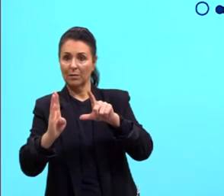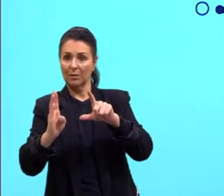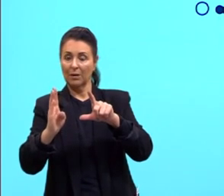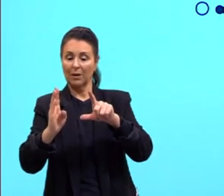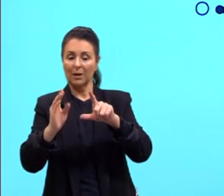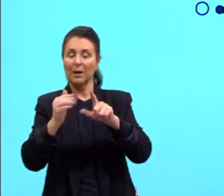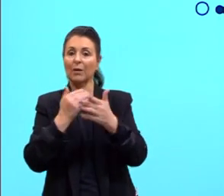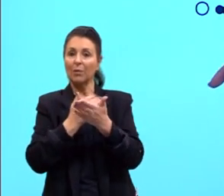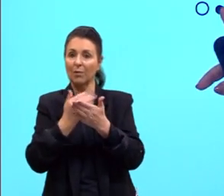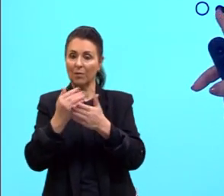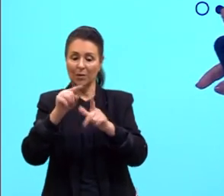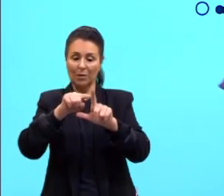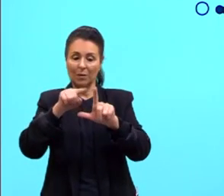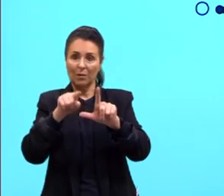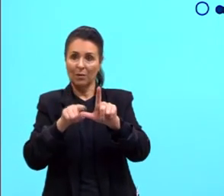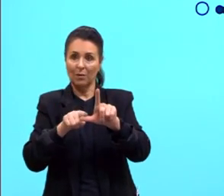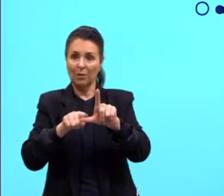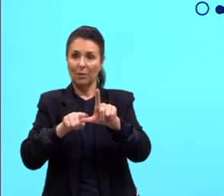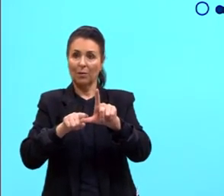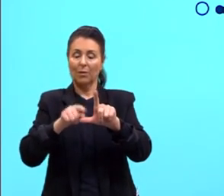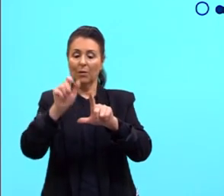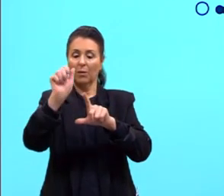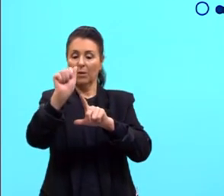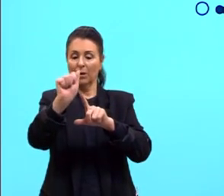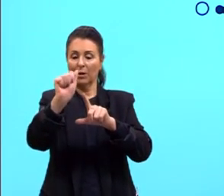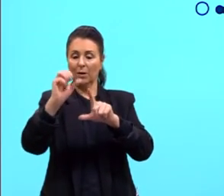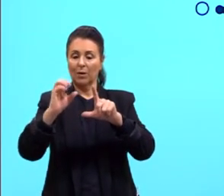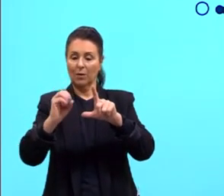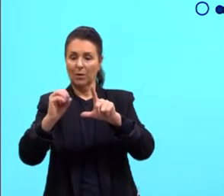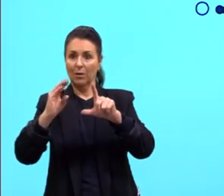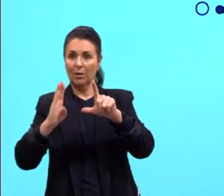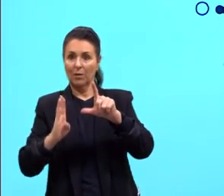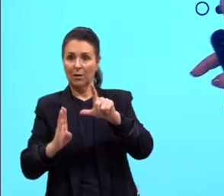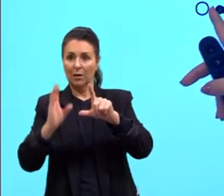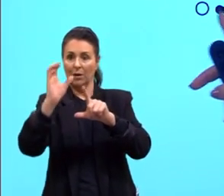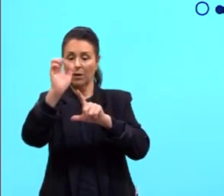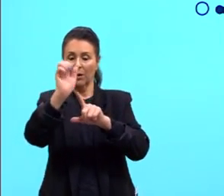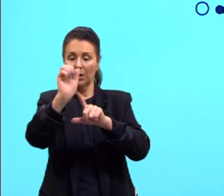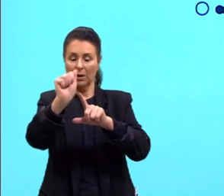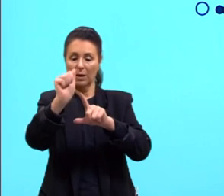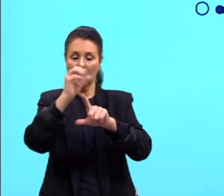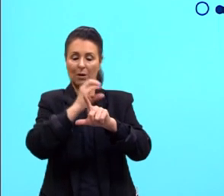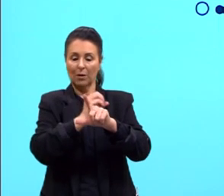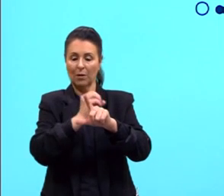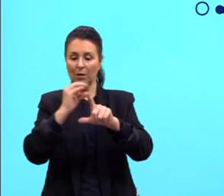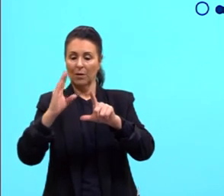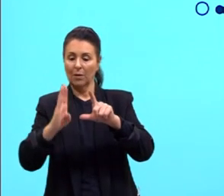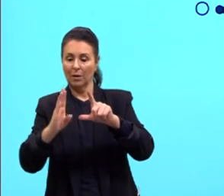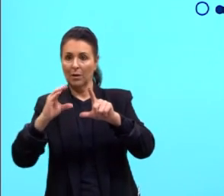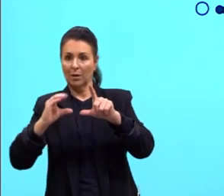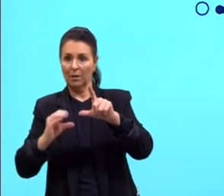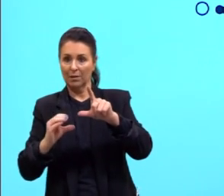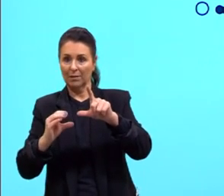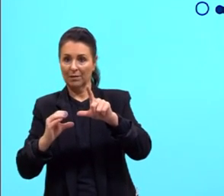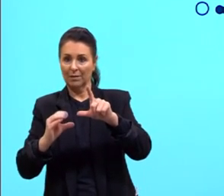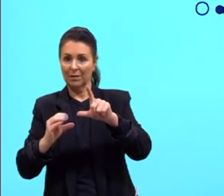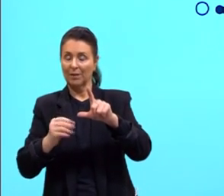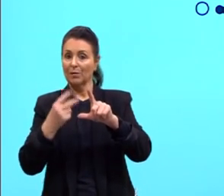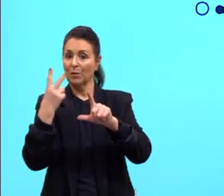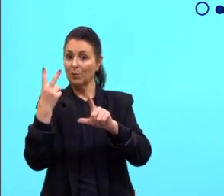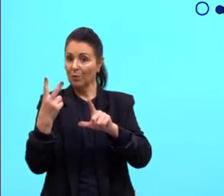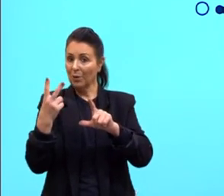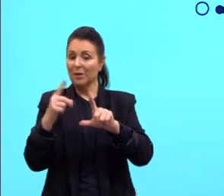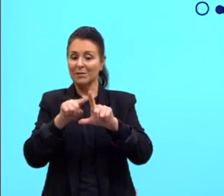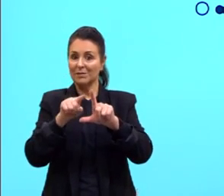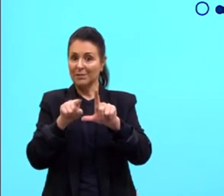ângulos né o ângulo a o b e também o ângulo b o cê tá são